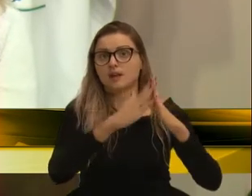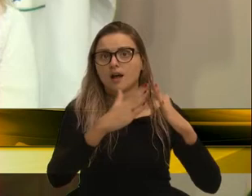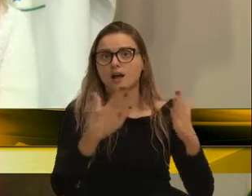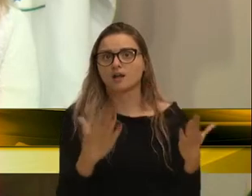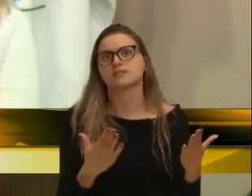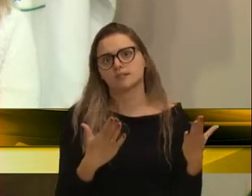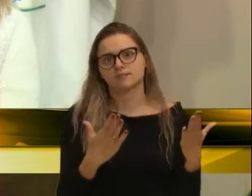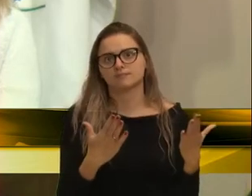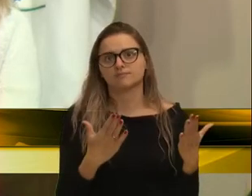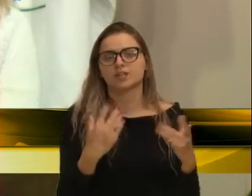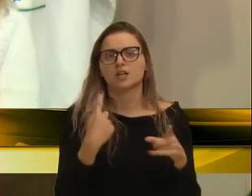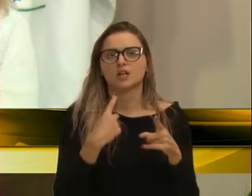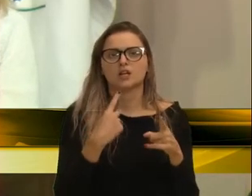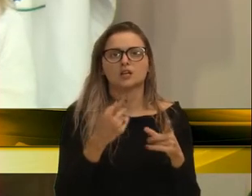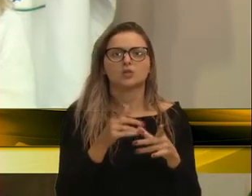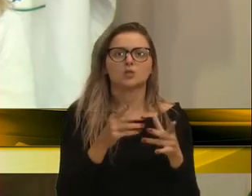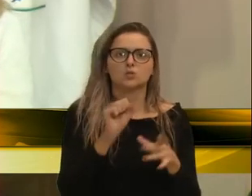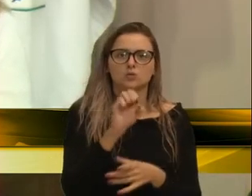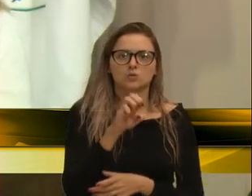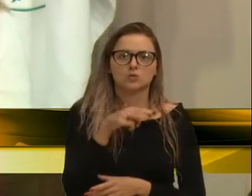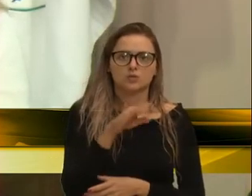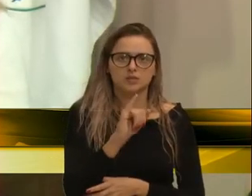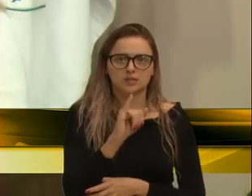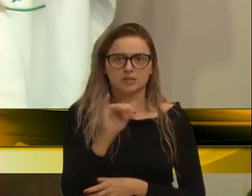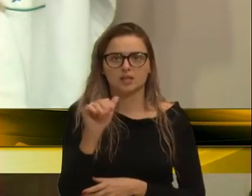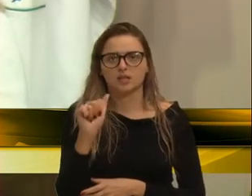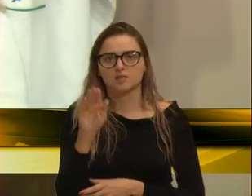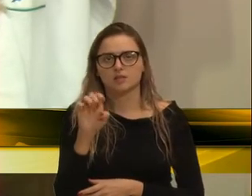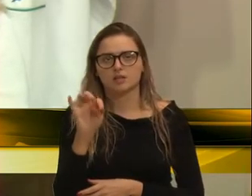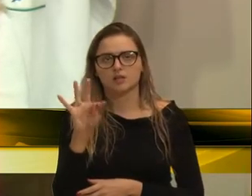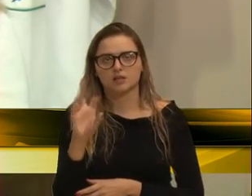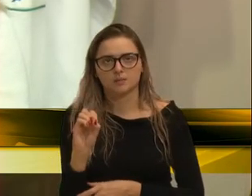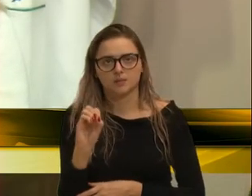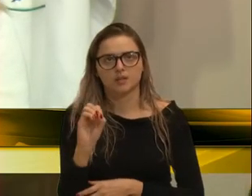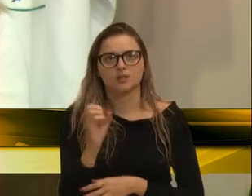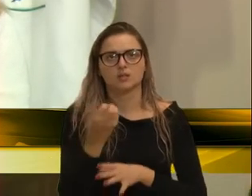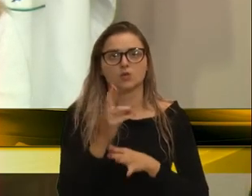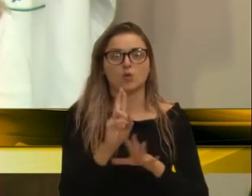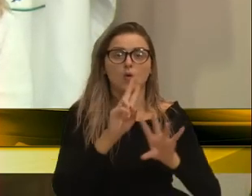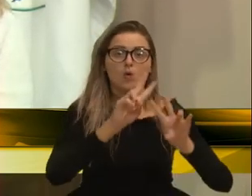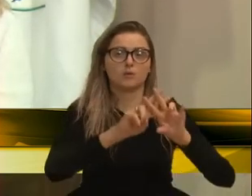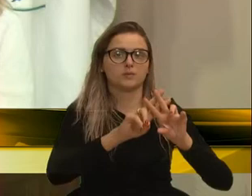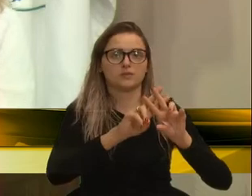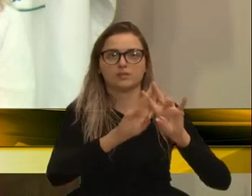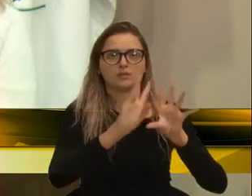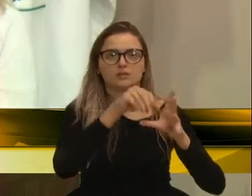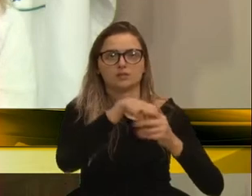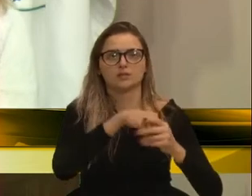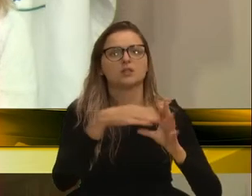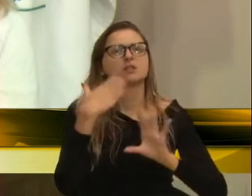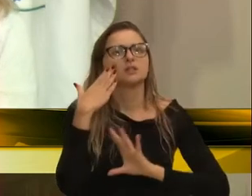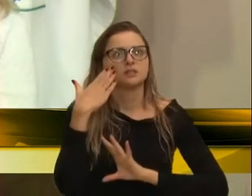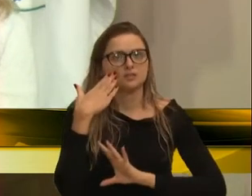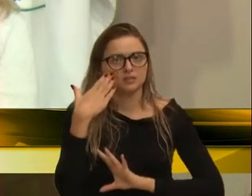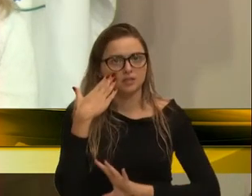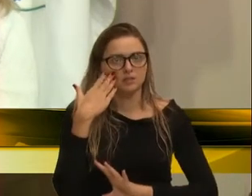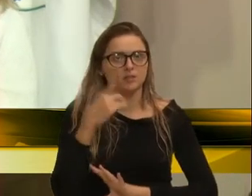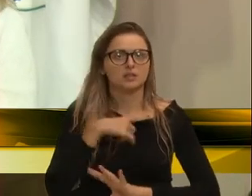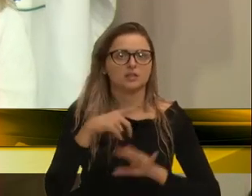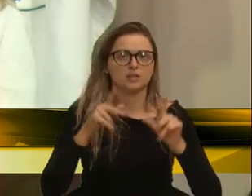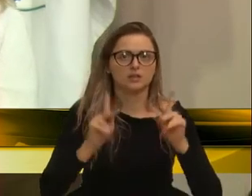seja no semiaberto ou no domiciliar. Né? E a gente sabe que ali nós temos